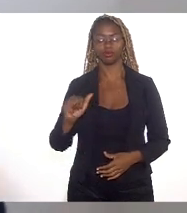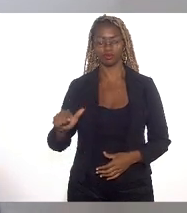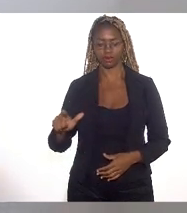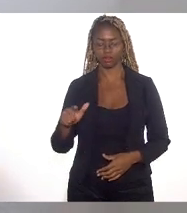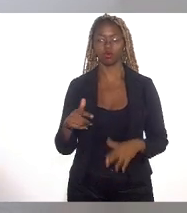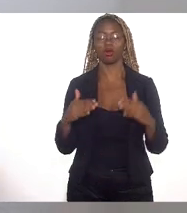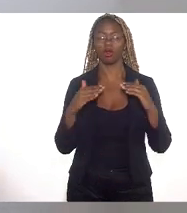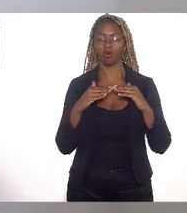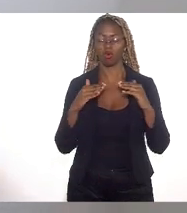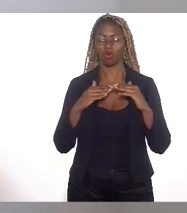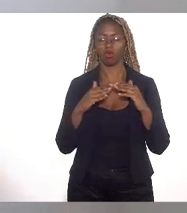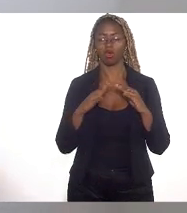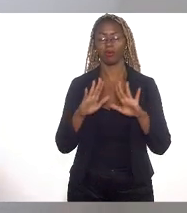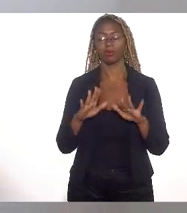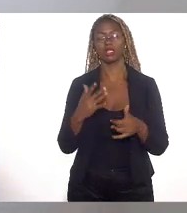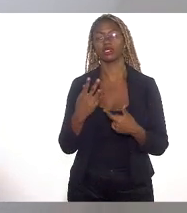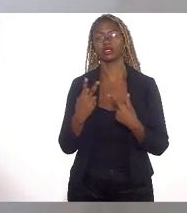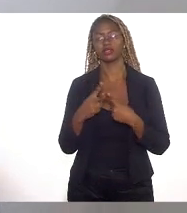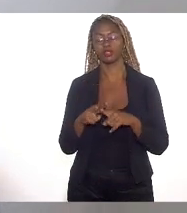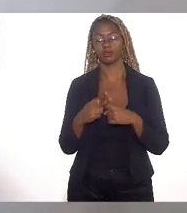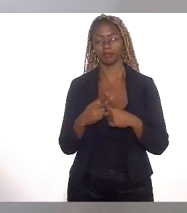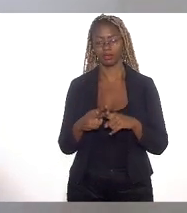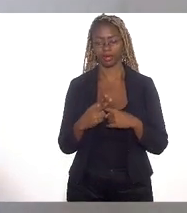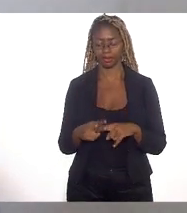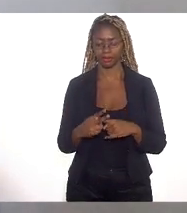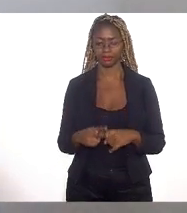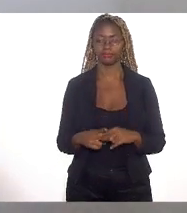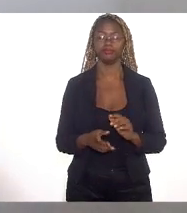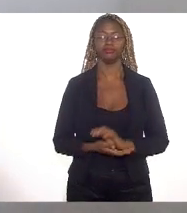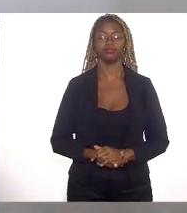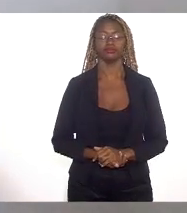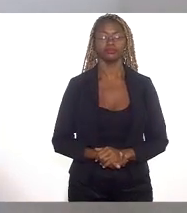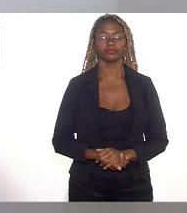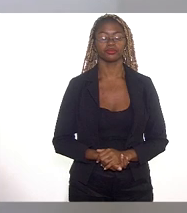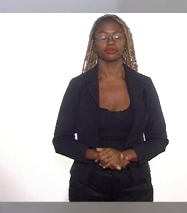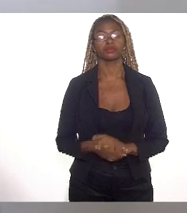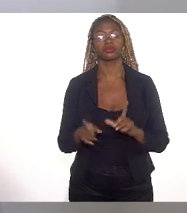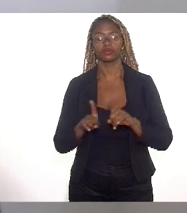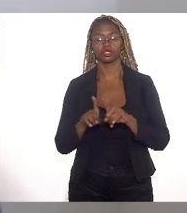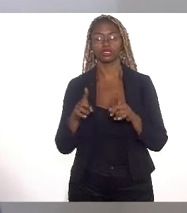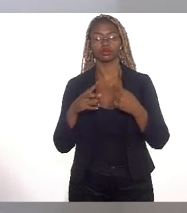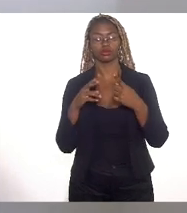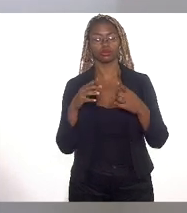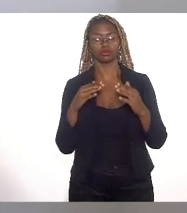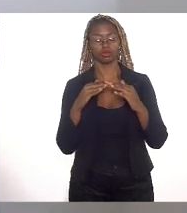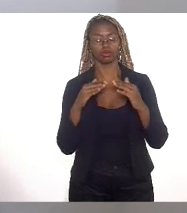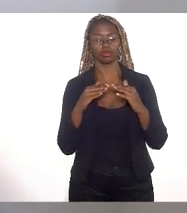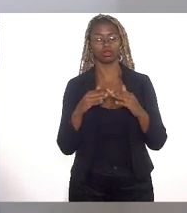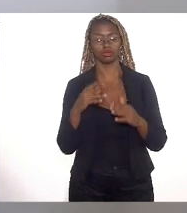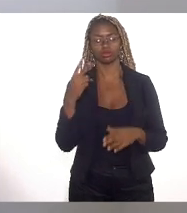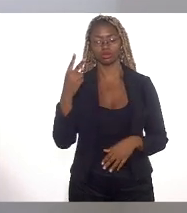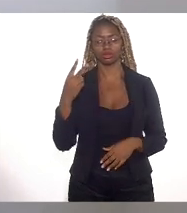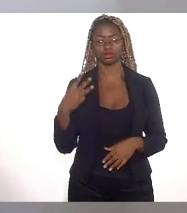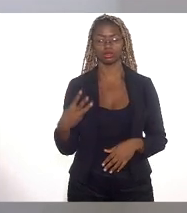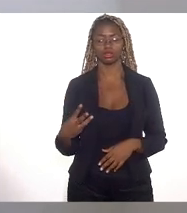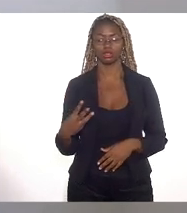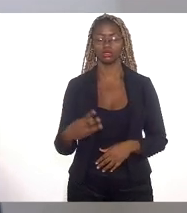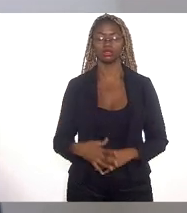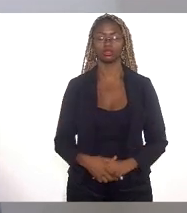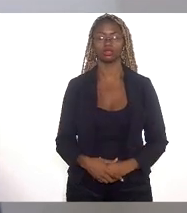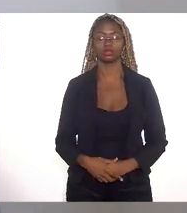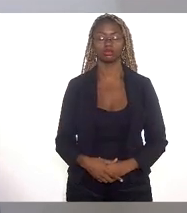Fiscalização Financeira e Controle, favorável às emendas 2 e 3 e favorável com subemenda à emenda número 1 da Comissão de Defesa